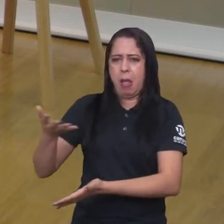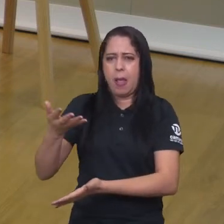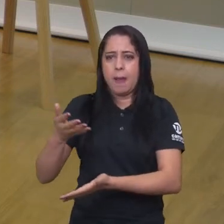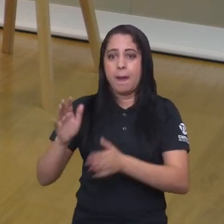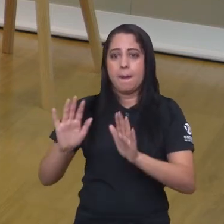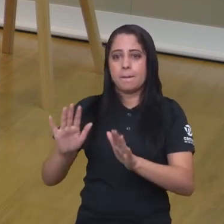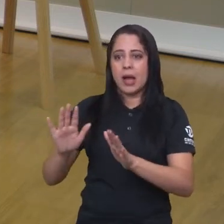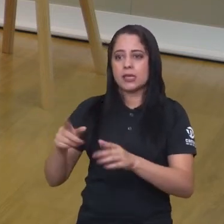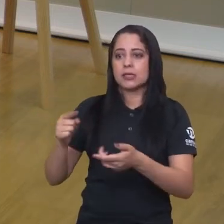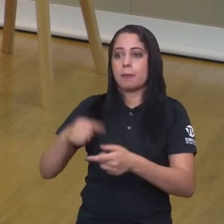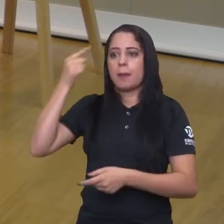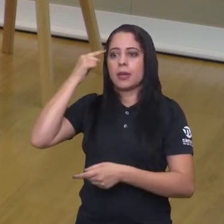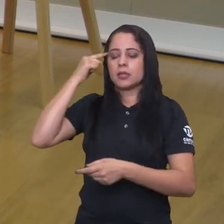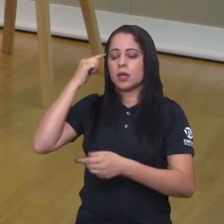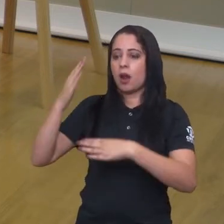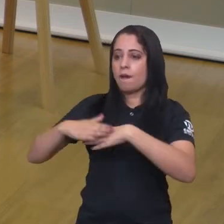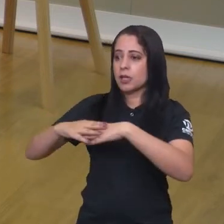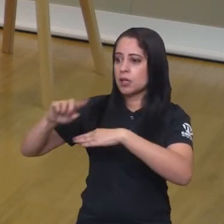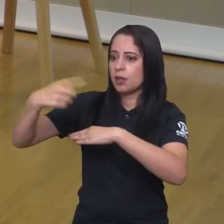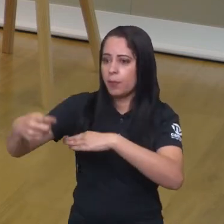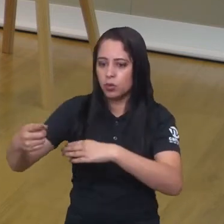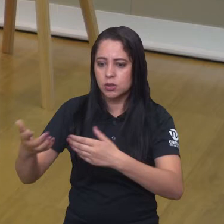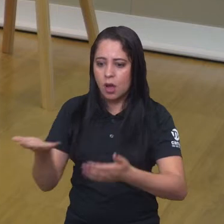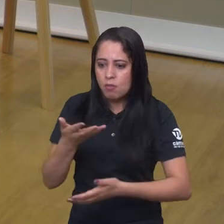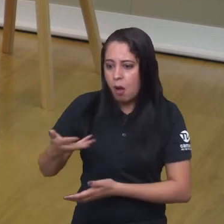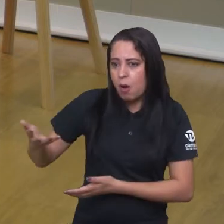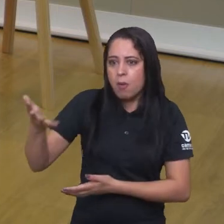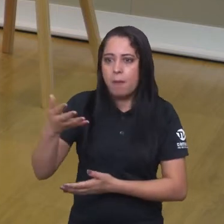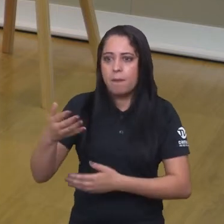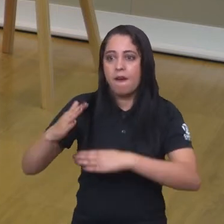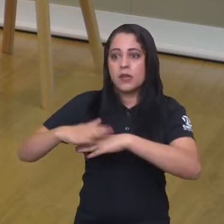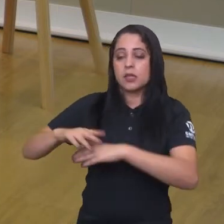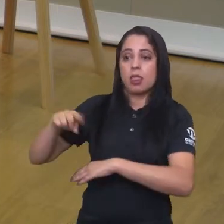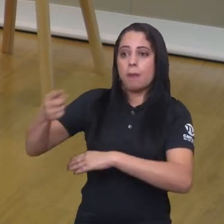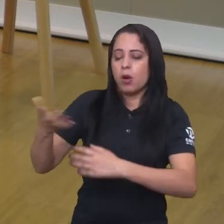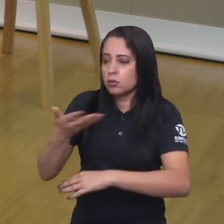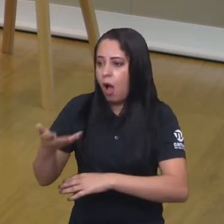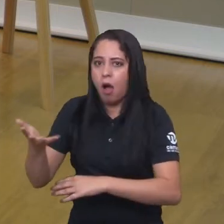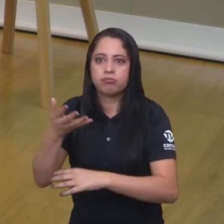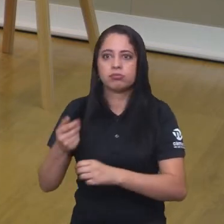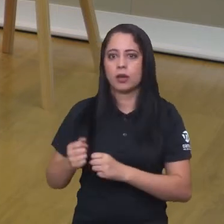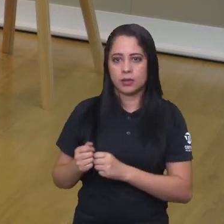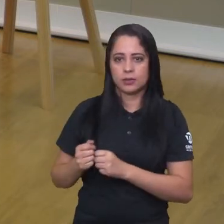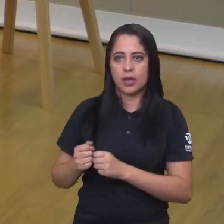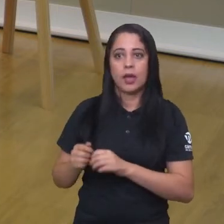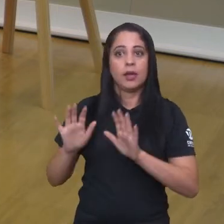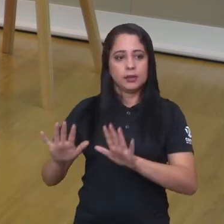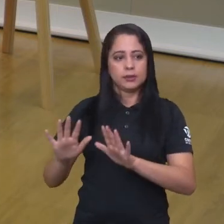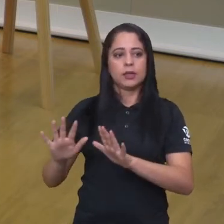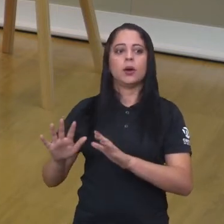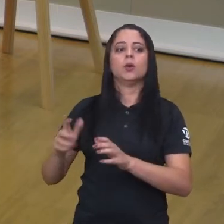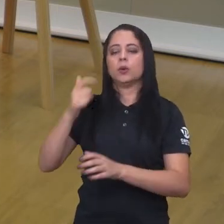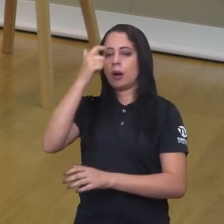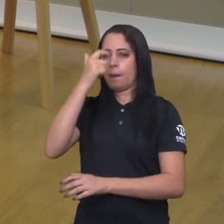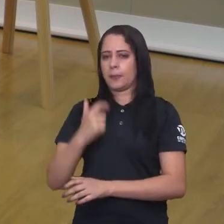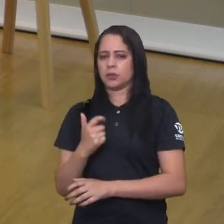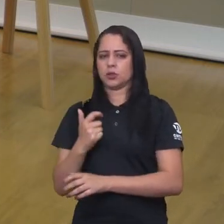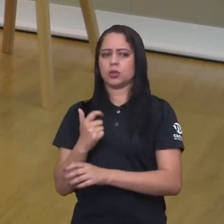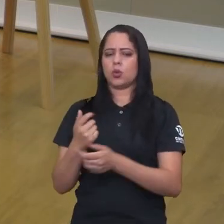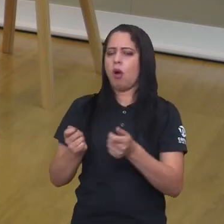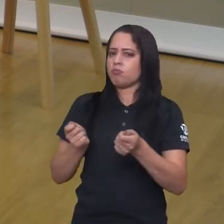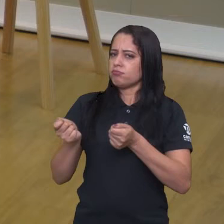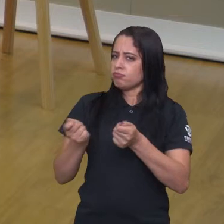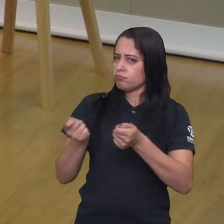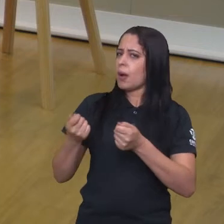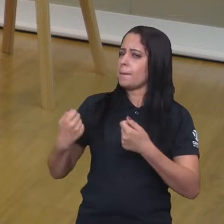sempre sem pensando na próxima atividade, isso leva ao estresse. Então, o que ela precisa? Desenvolver essa habilidade. A inteligência emocional é uma